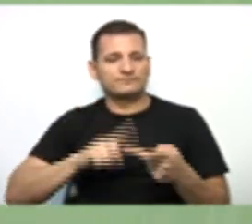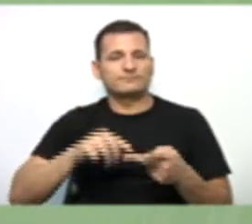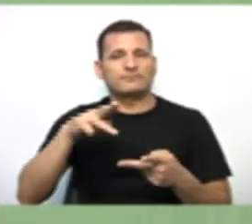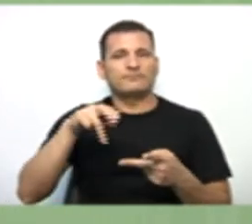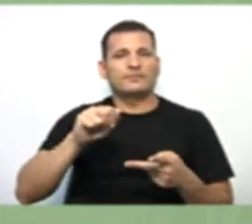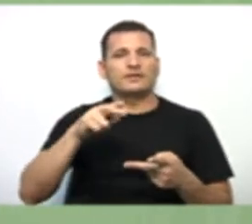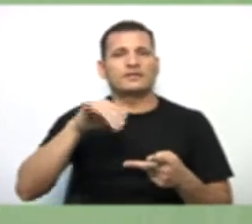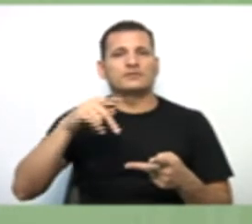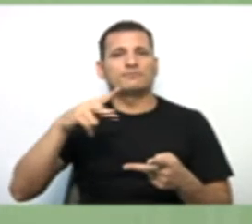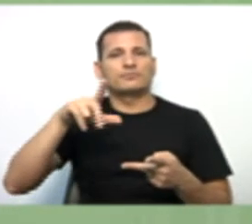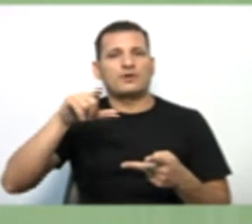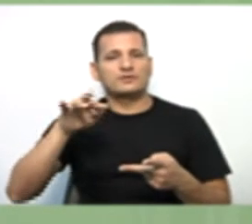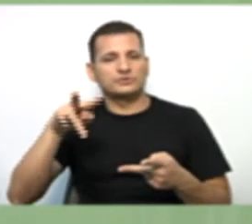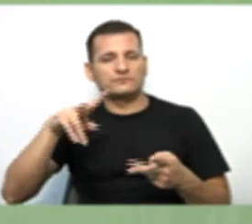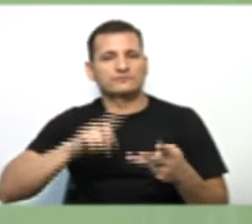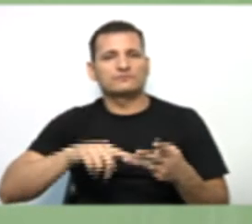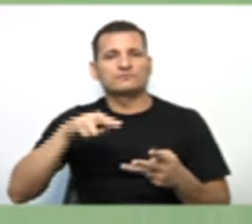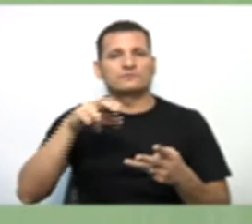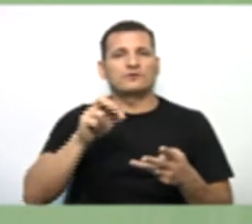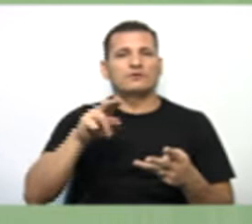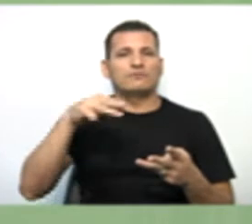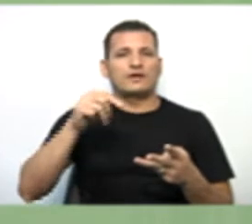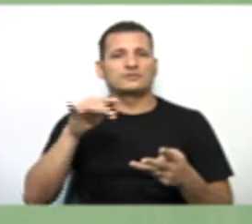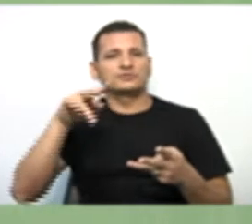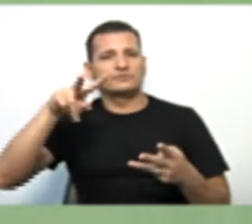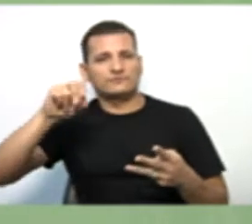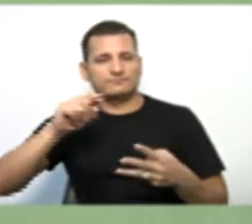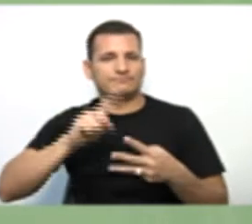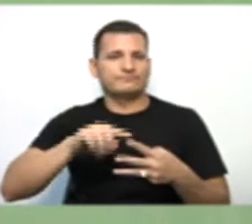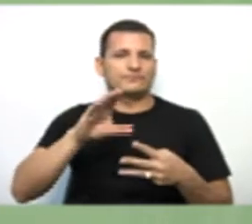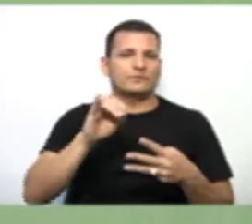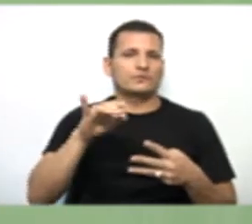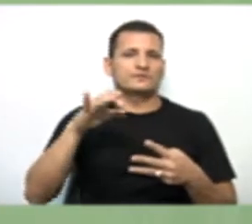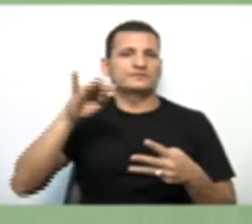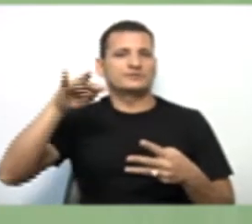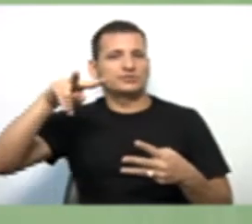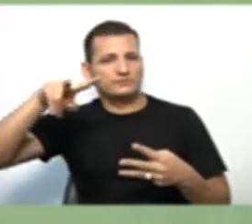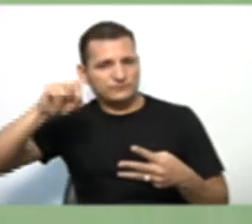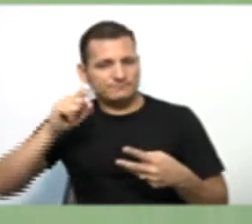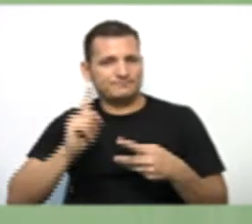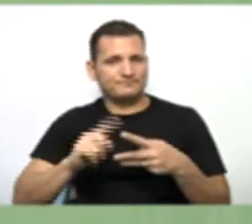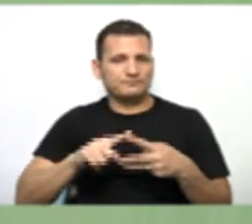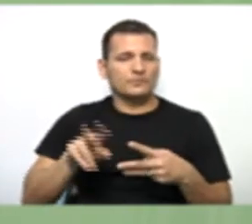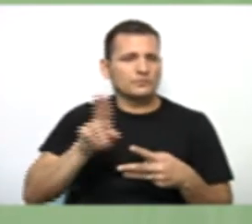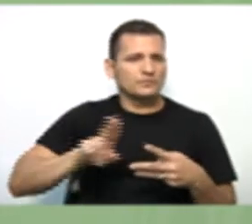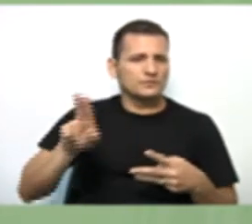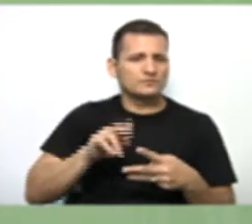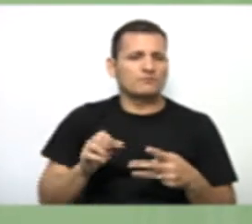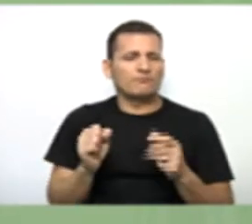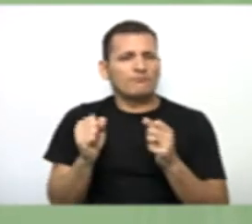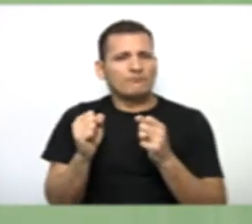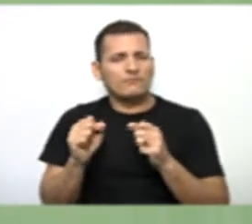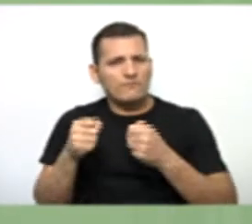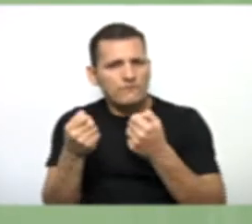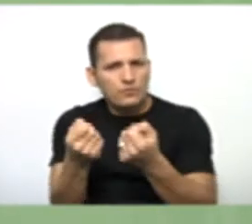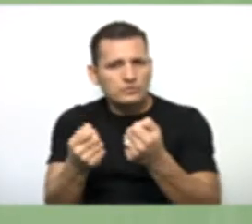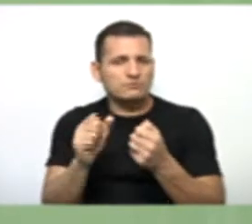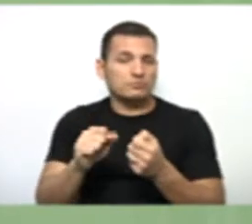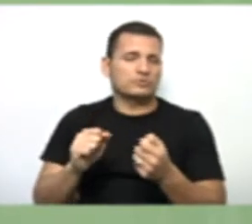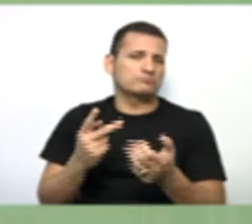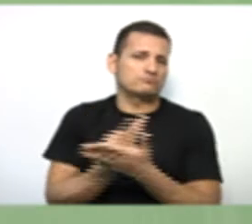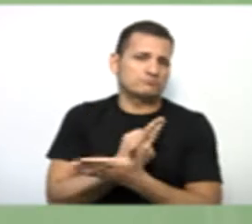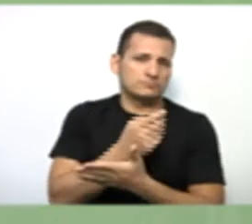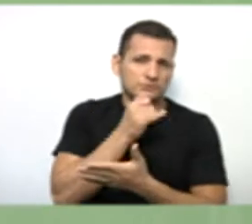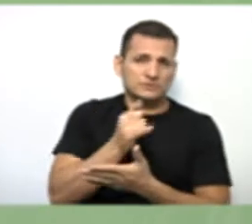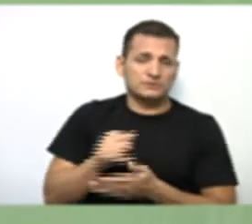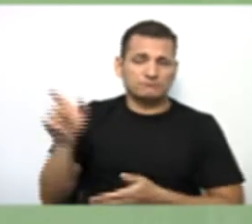manipulativo e o poder normativo. O coercitivo, não é, que utiliza a força, pode ocorrer em uma negociação